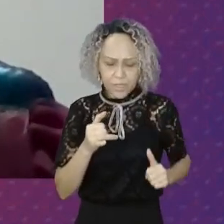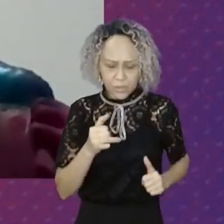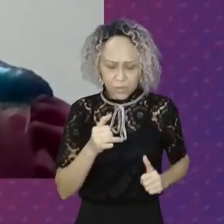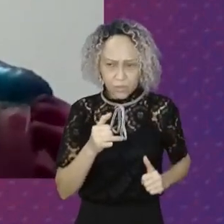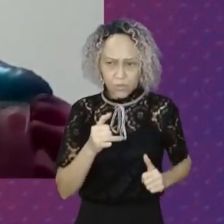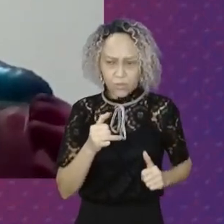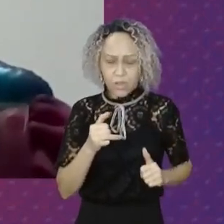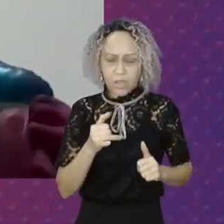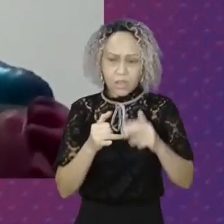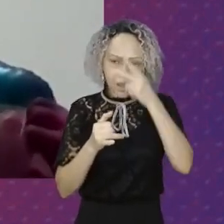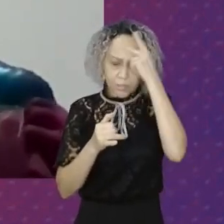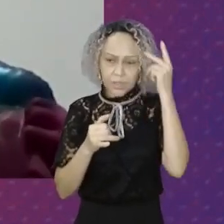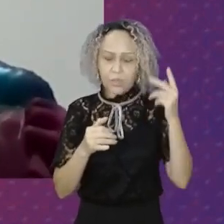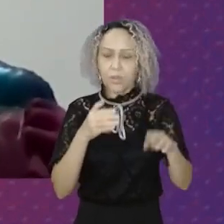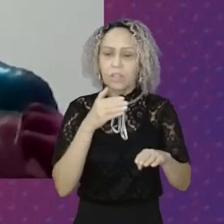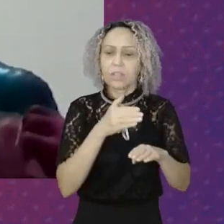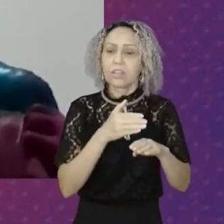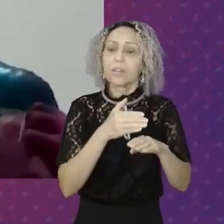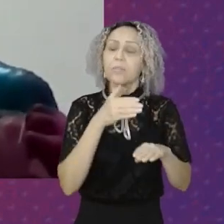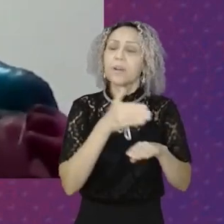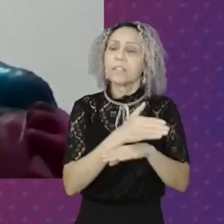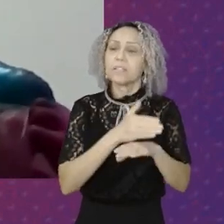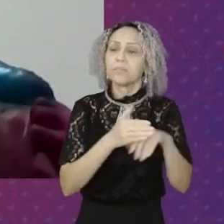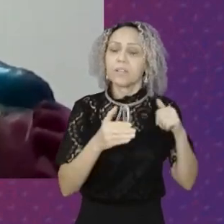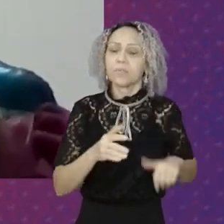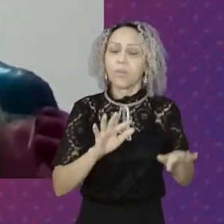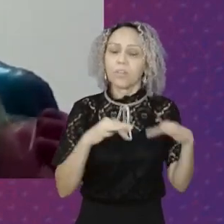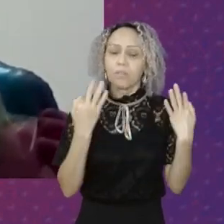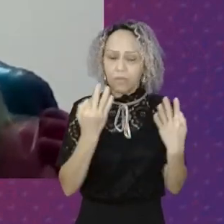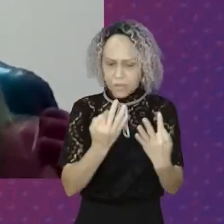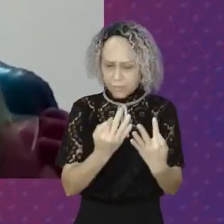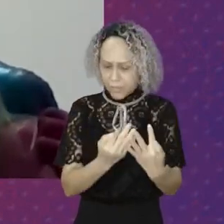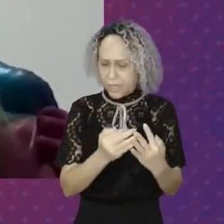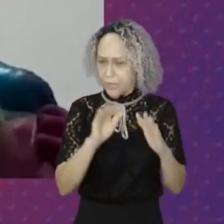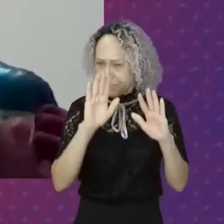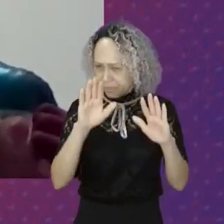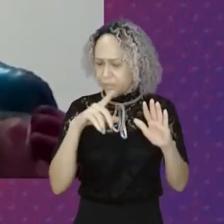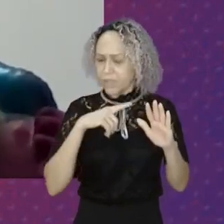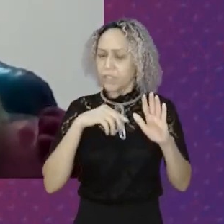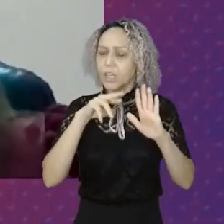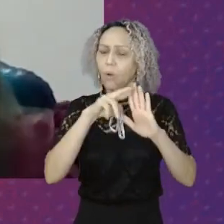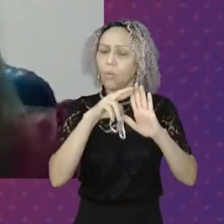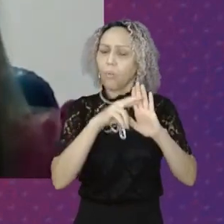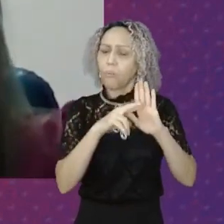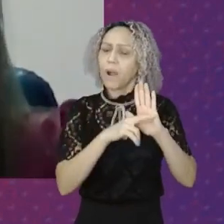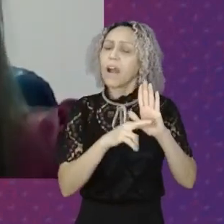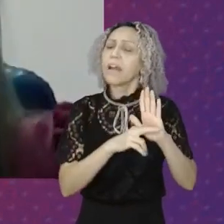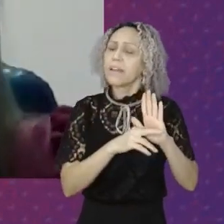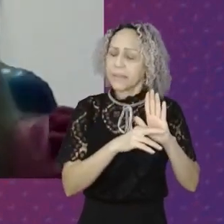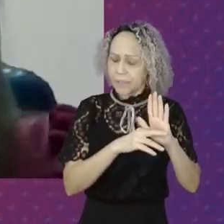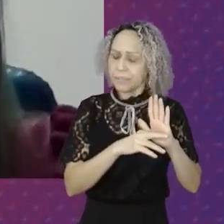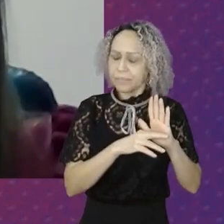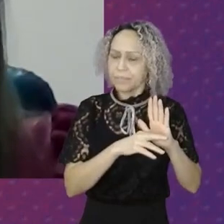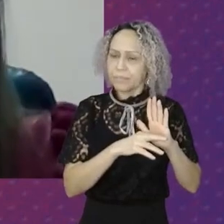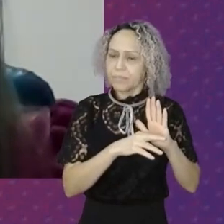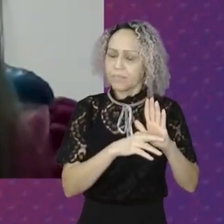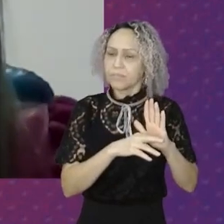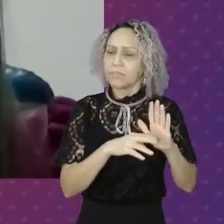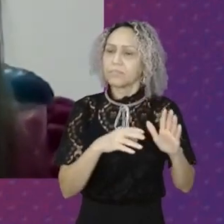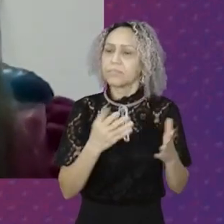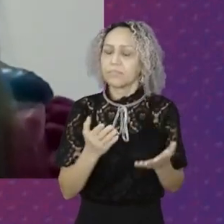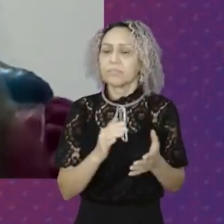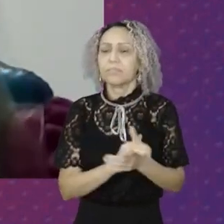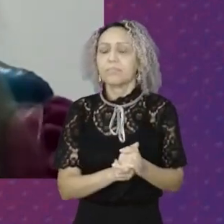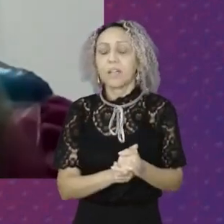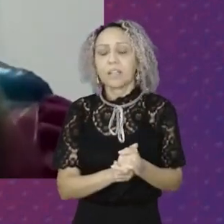para que eu seja beneficiária do programa Bolsa Família, eu preciso cumprir algumas condicionalidades e isso me leva a buscar